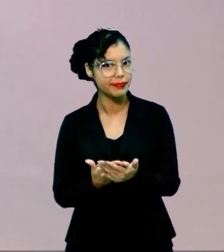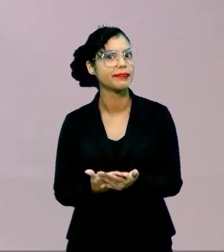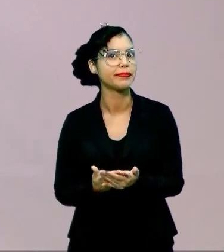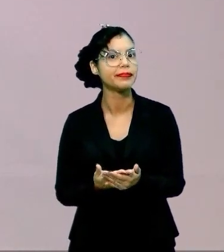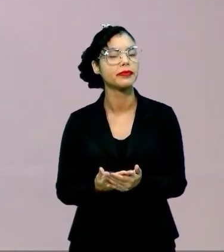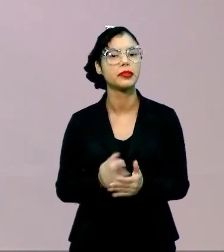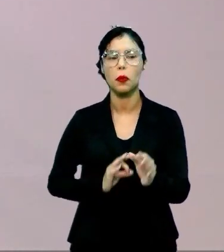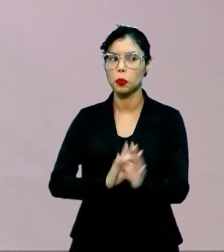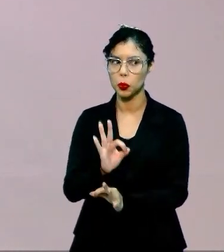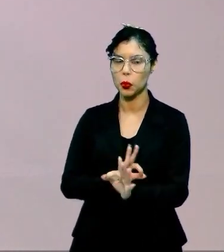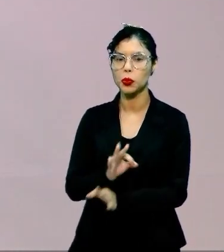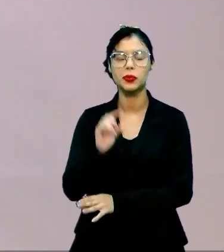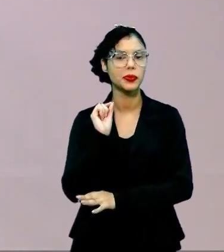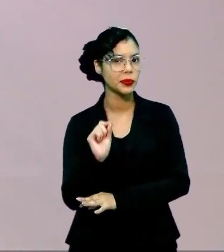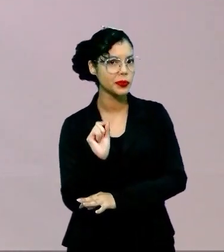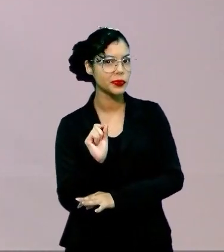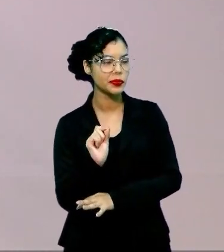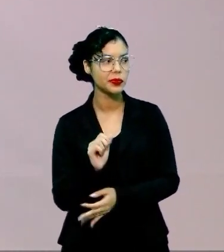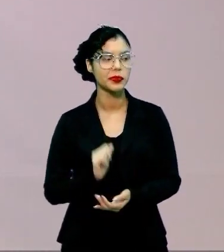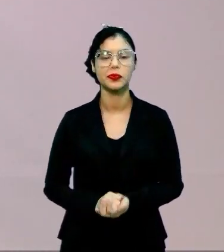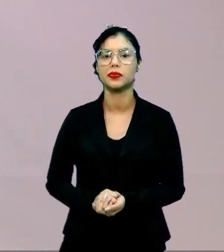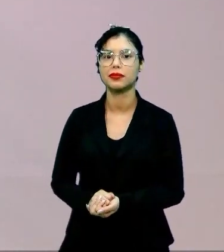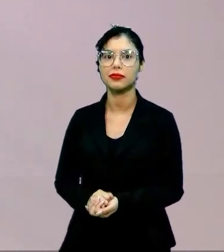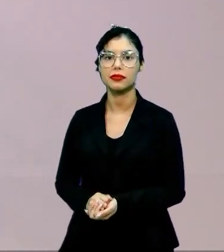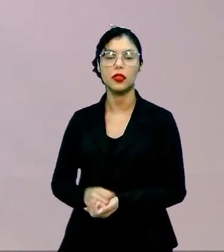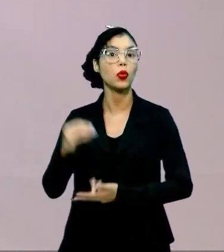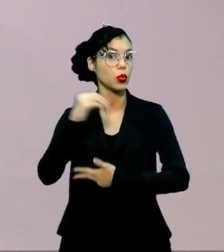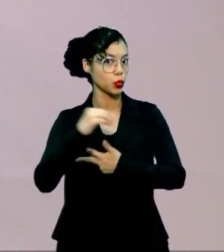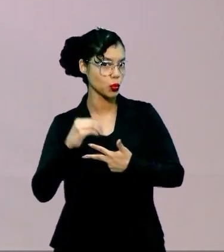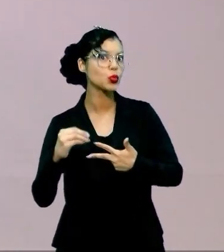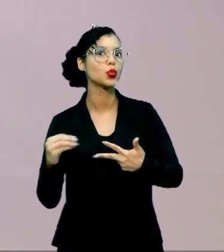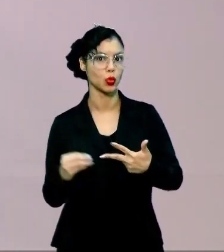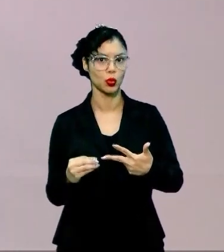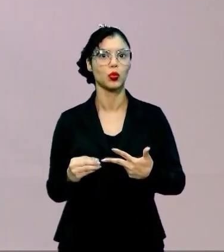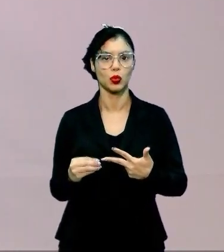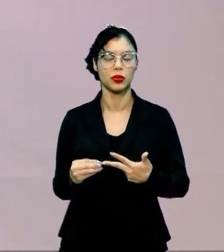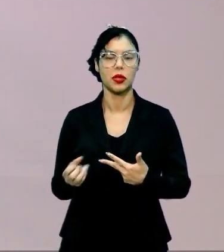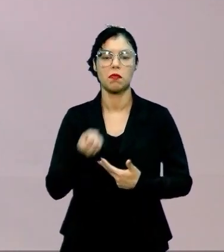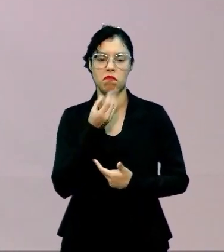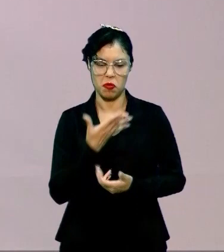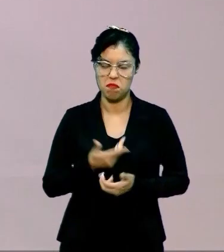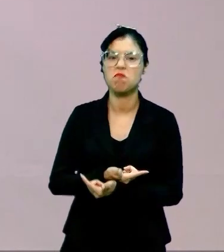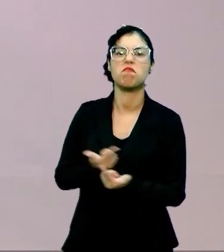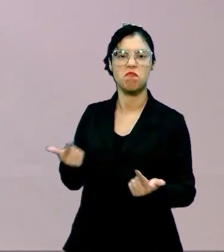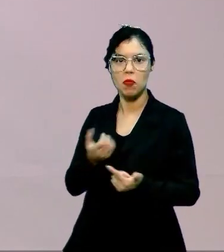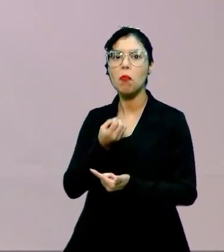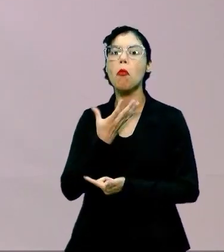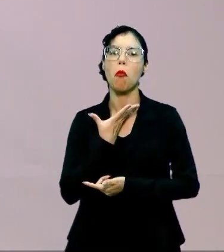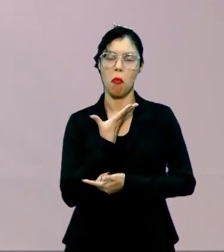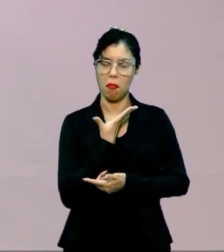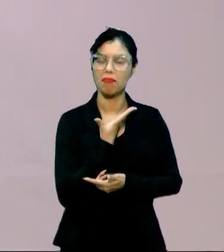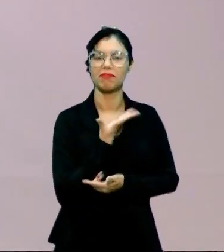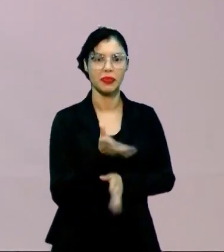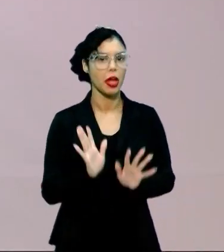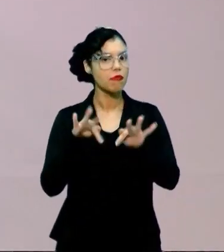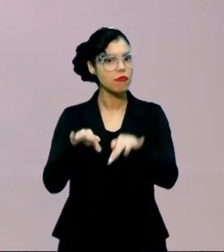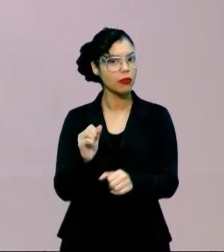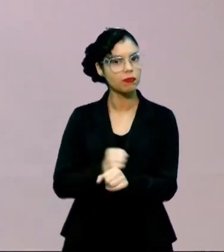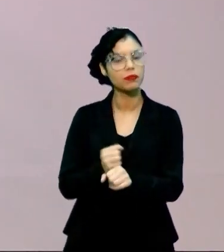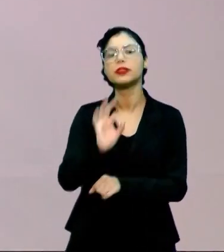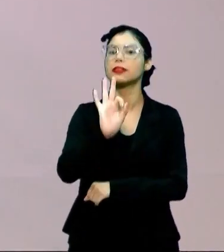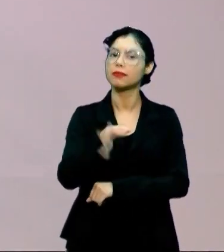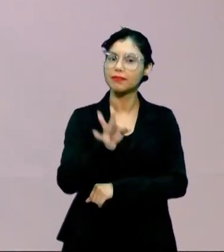bastante, prontos para um Enem bem forte. Final do ano vocês